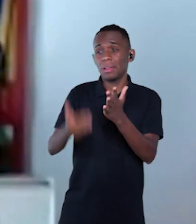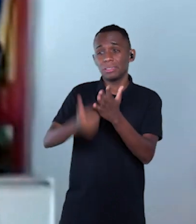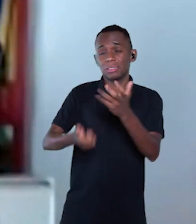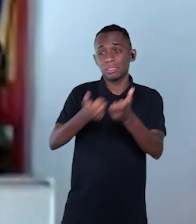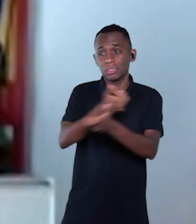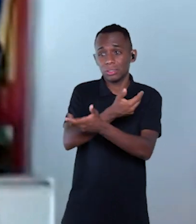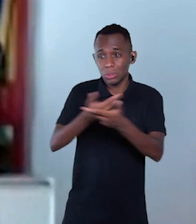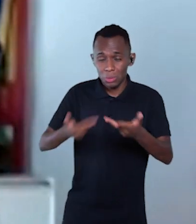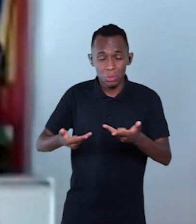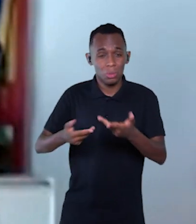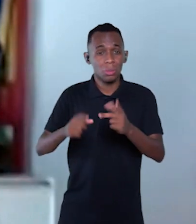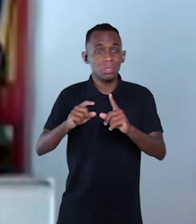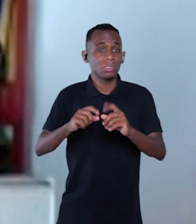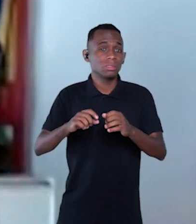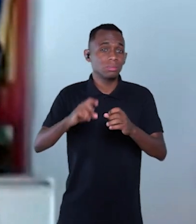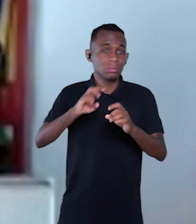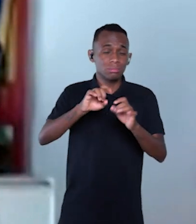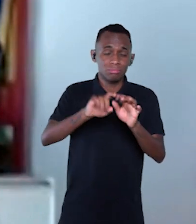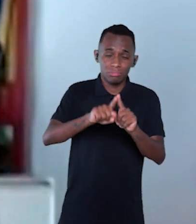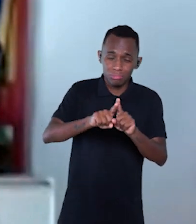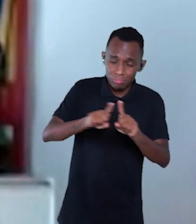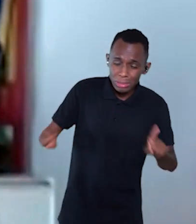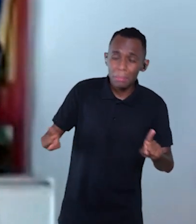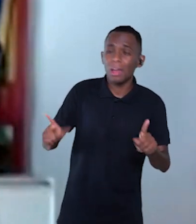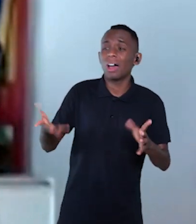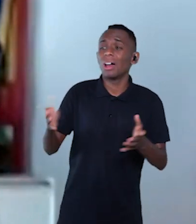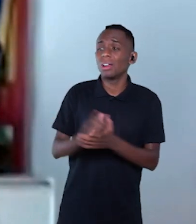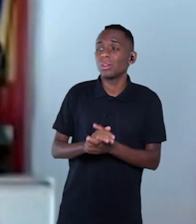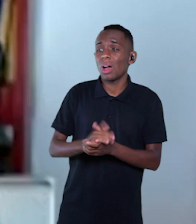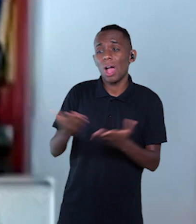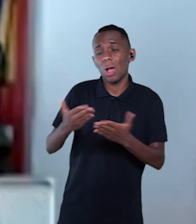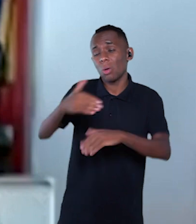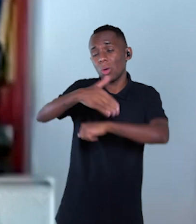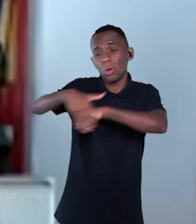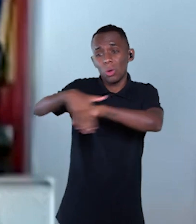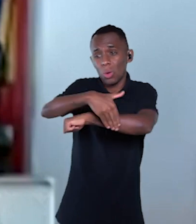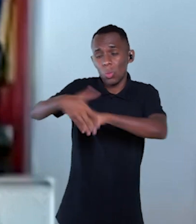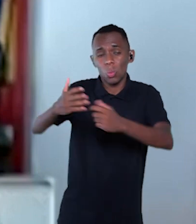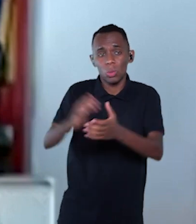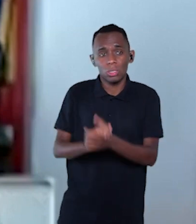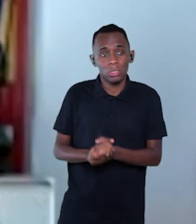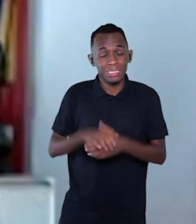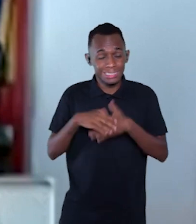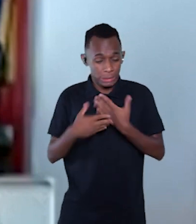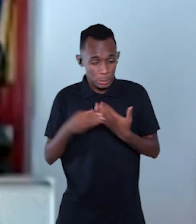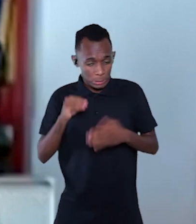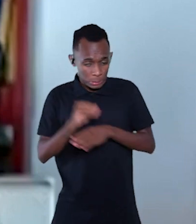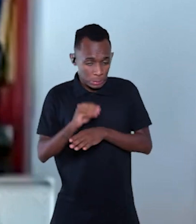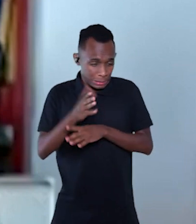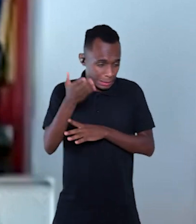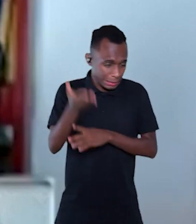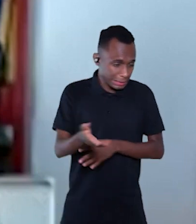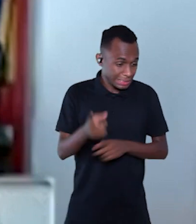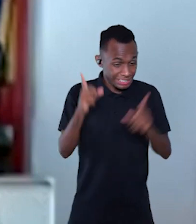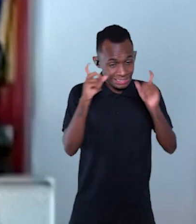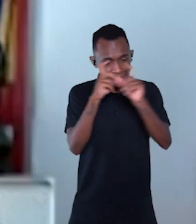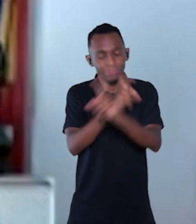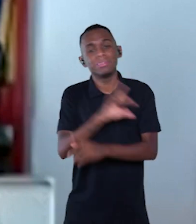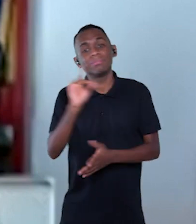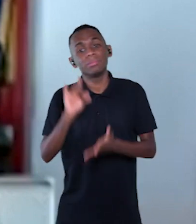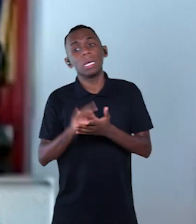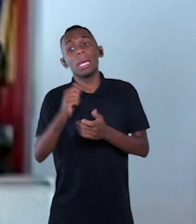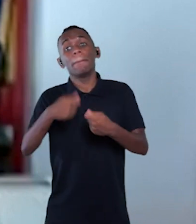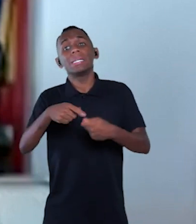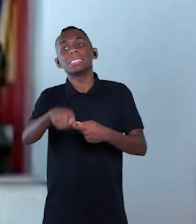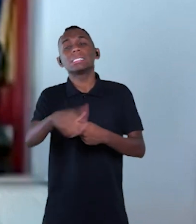as coisas, se separou, saiu de casa e foi parar na rua. Cuidar de Hamilton naquelas condições seria muito